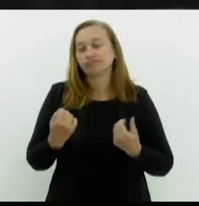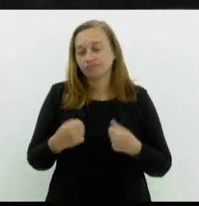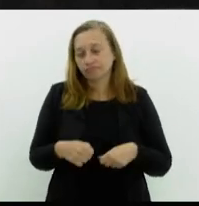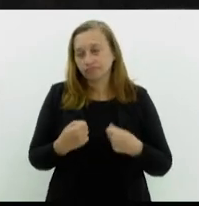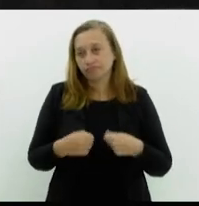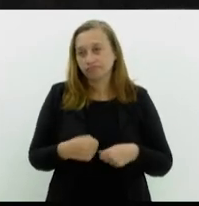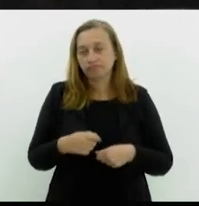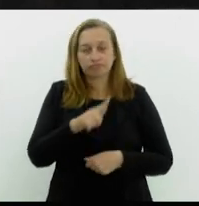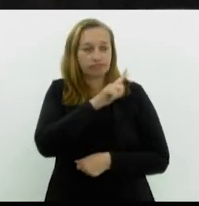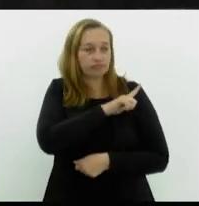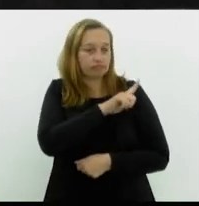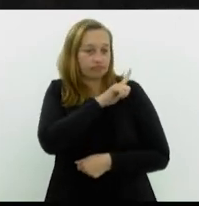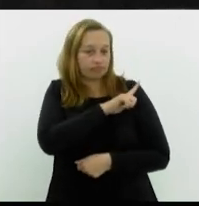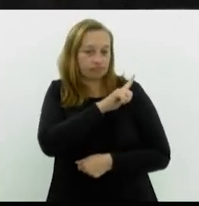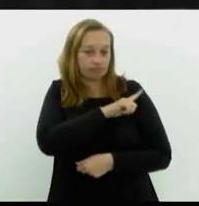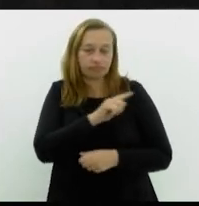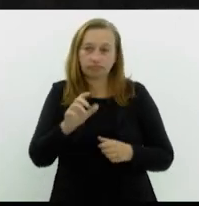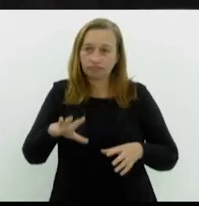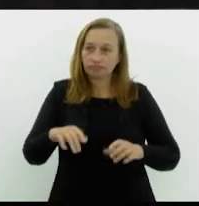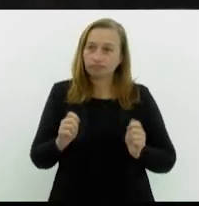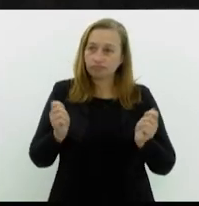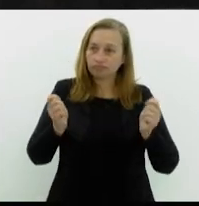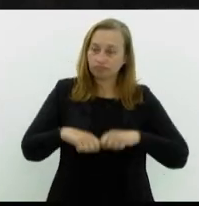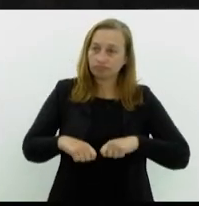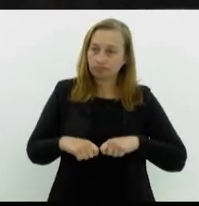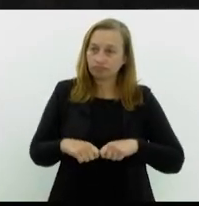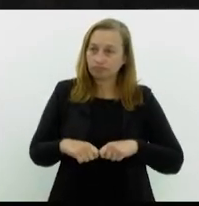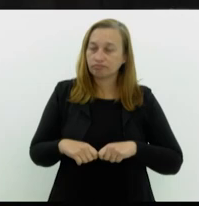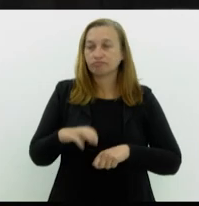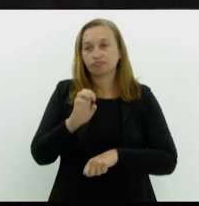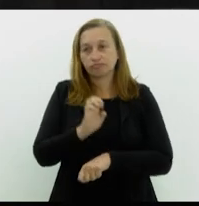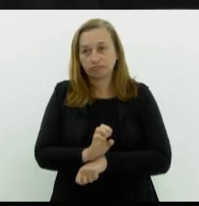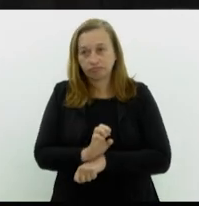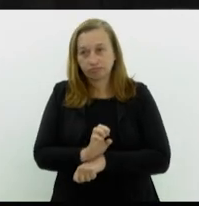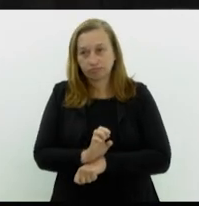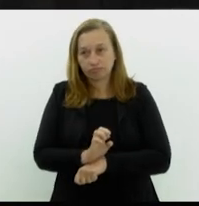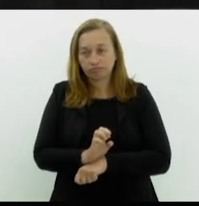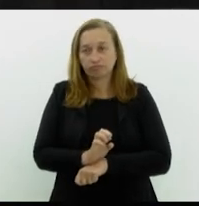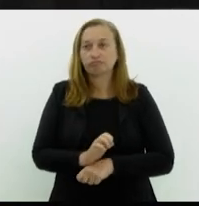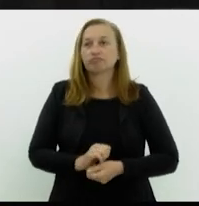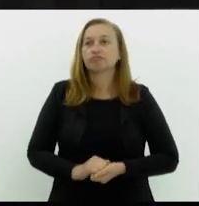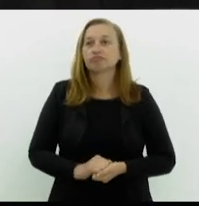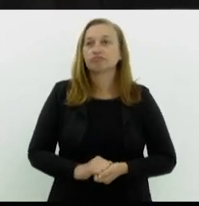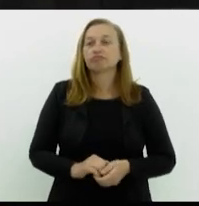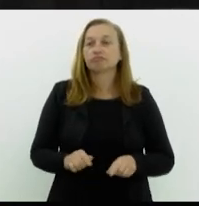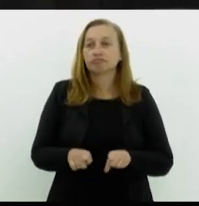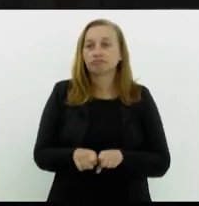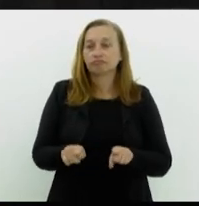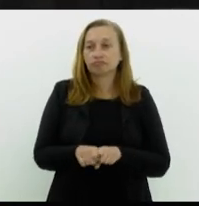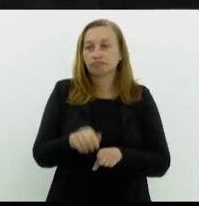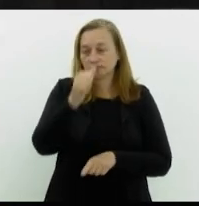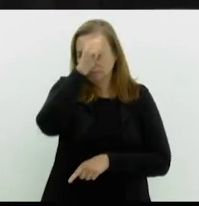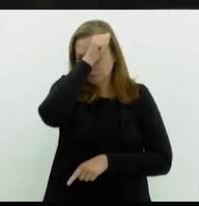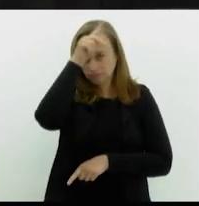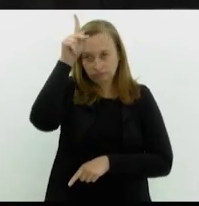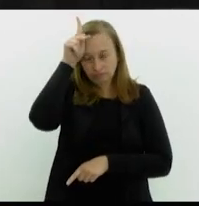precisa de gestões competentes no Estado e nos municípios.